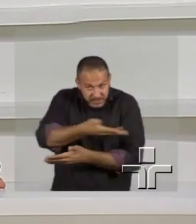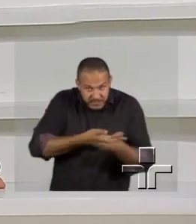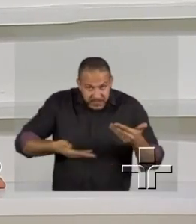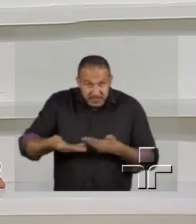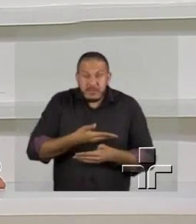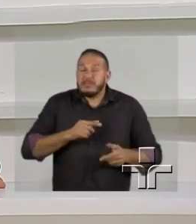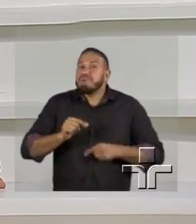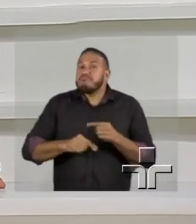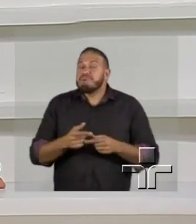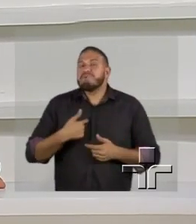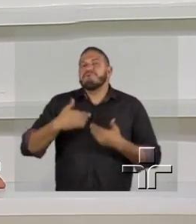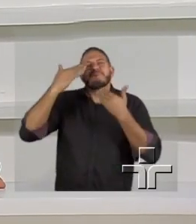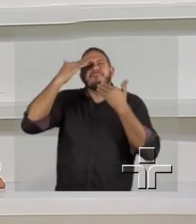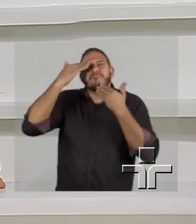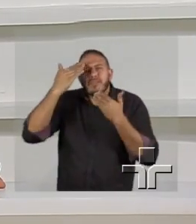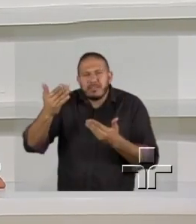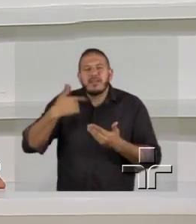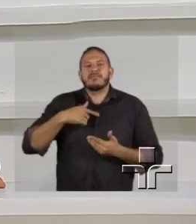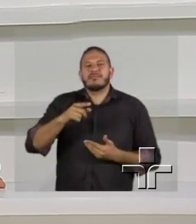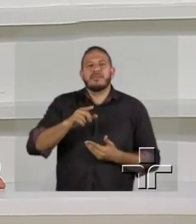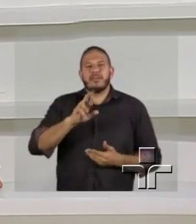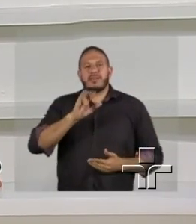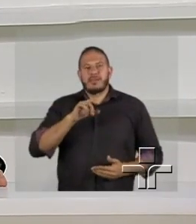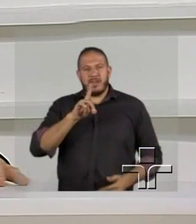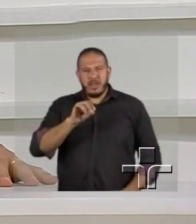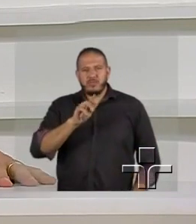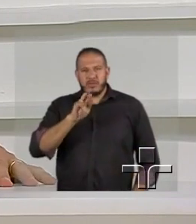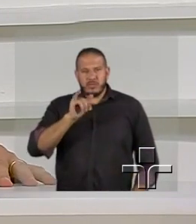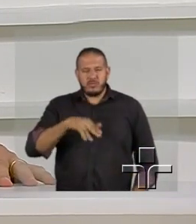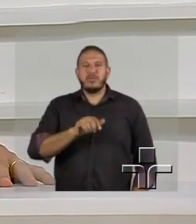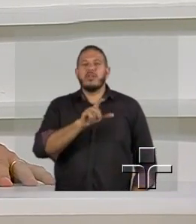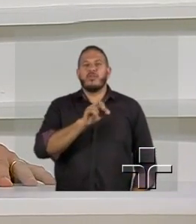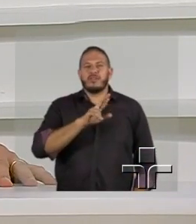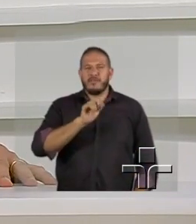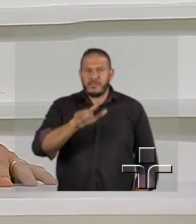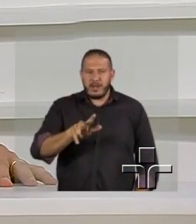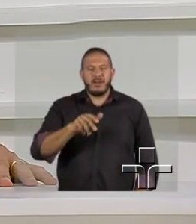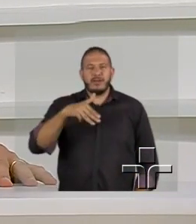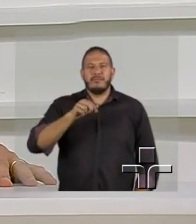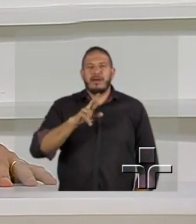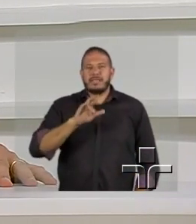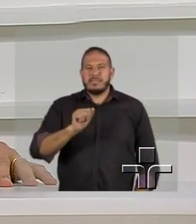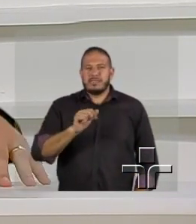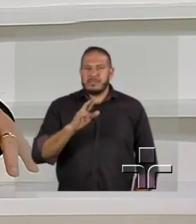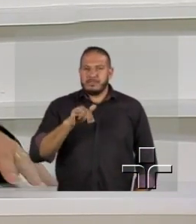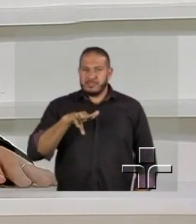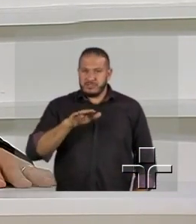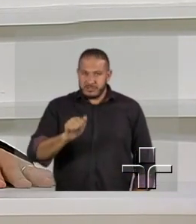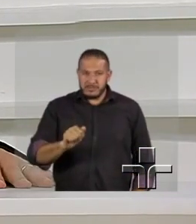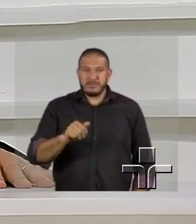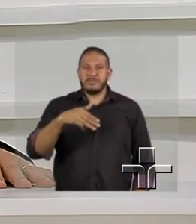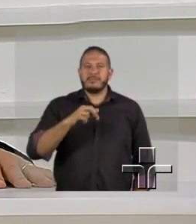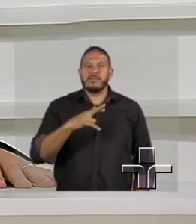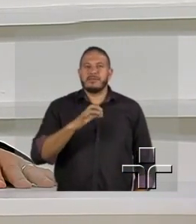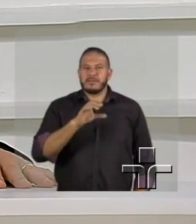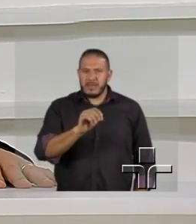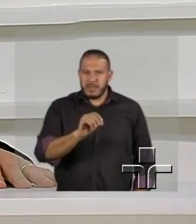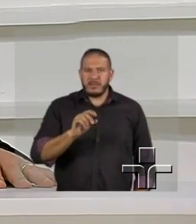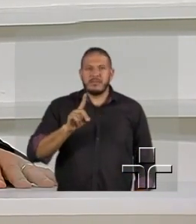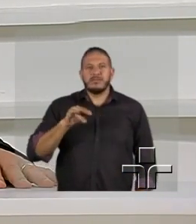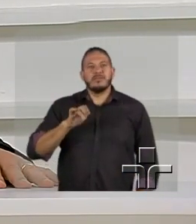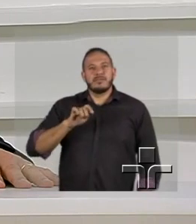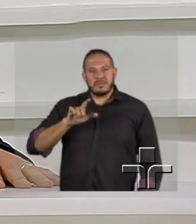Nesse caso aí, é uma crítica à conduta, talvez, da instituição, de não ter telefonado, de não ter dado alguma atenção, né? Já não